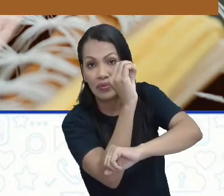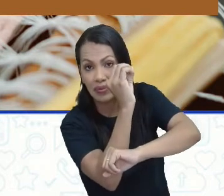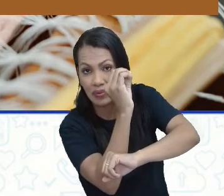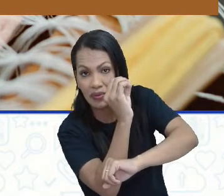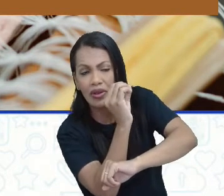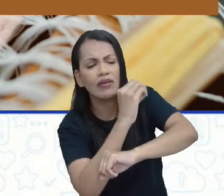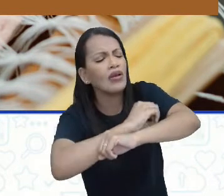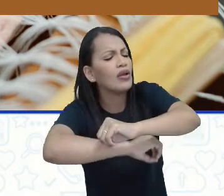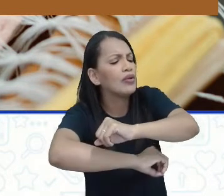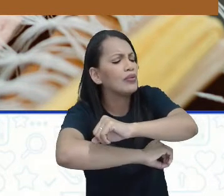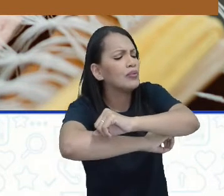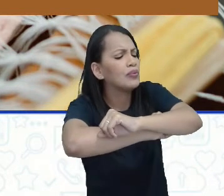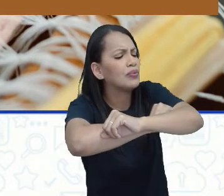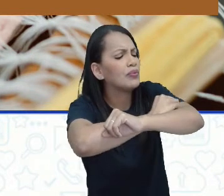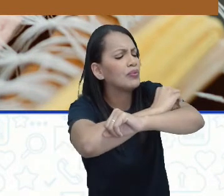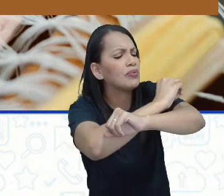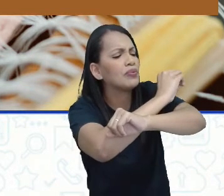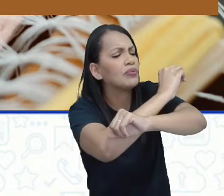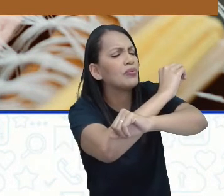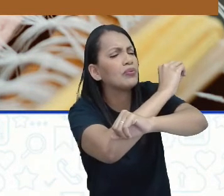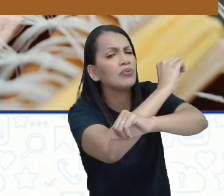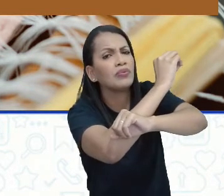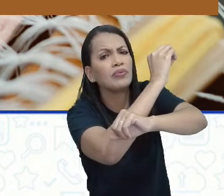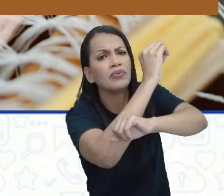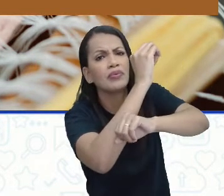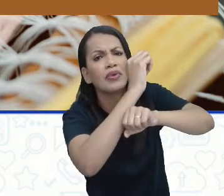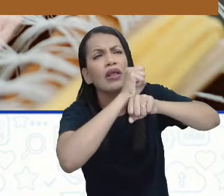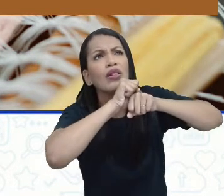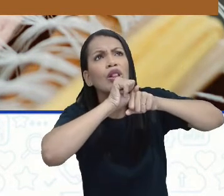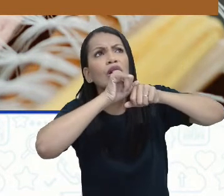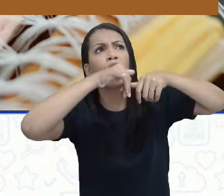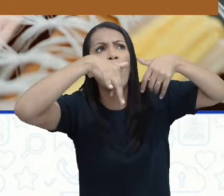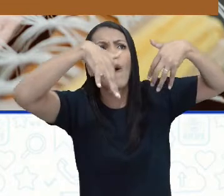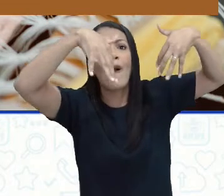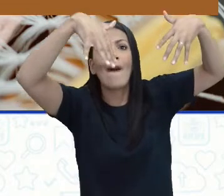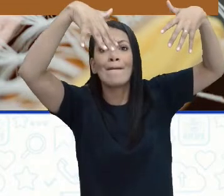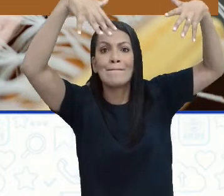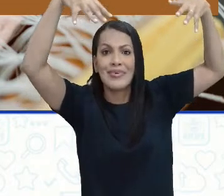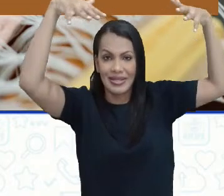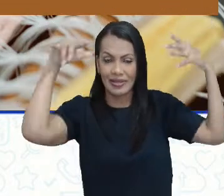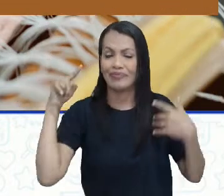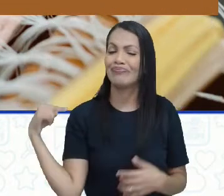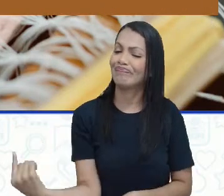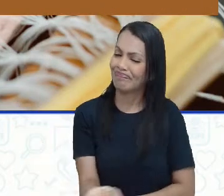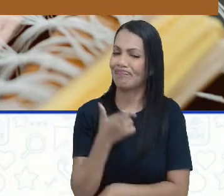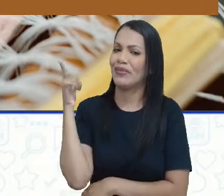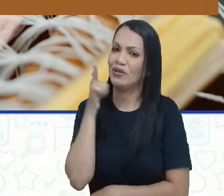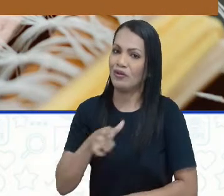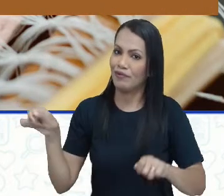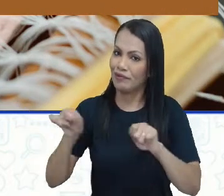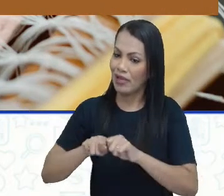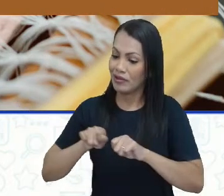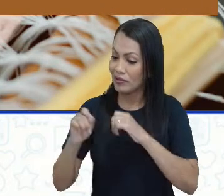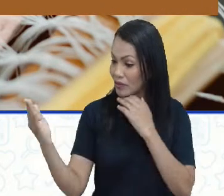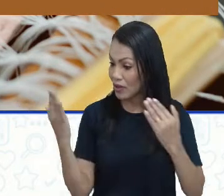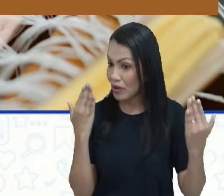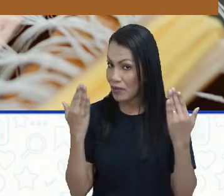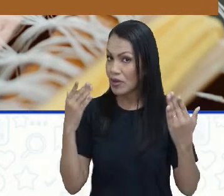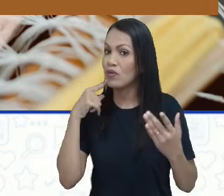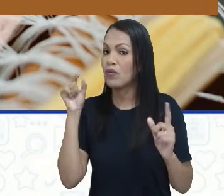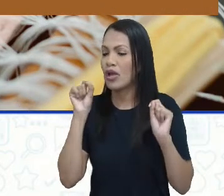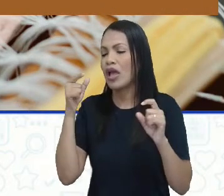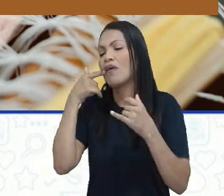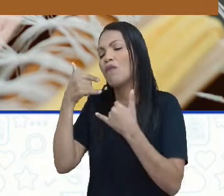vai nascer, né? Vai iluminar toda a cidade, todo o bairro. Então eu já consigo fazer essa associação entre a cor escolhida